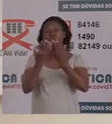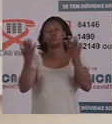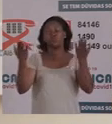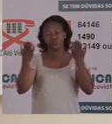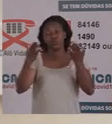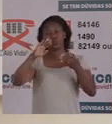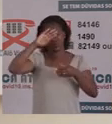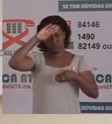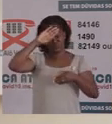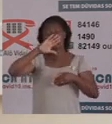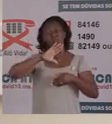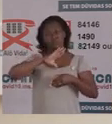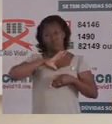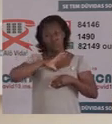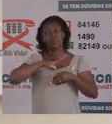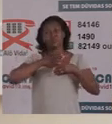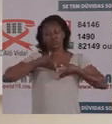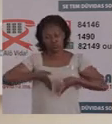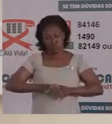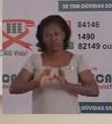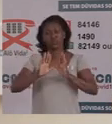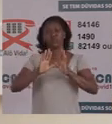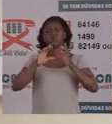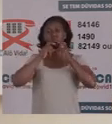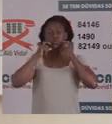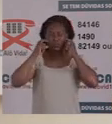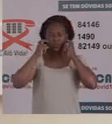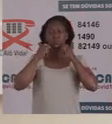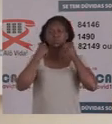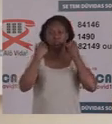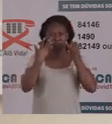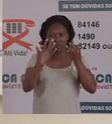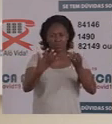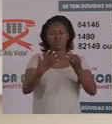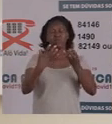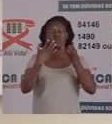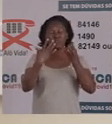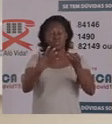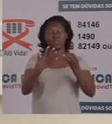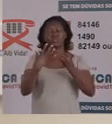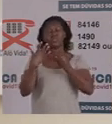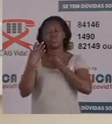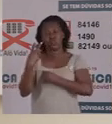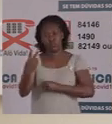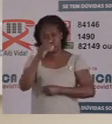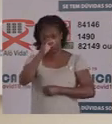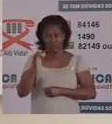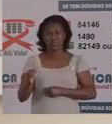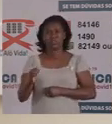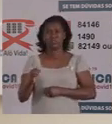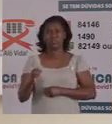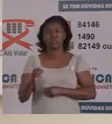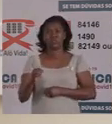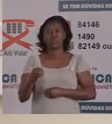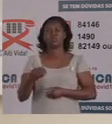portanto 62% dos casos são em moçambicanos. 62% quer dizer aproximadamente 6 em cada 10